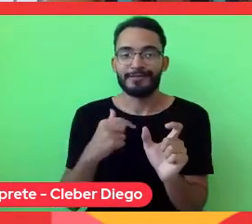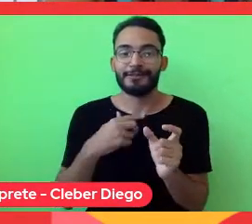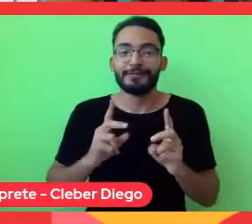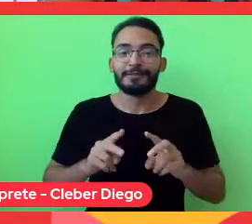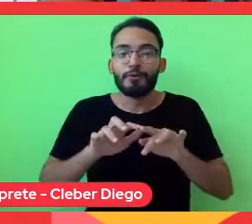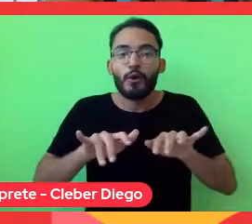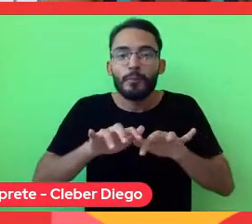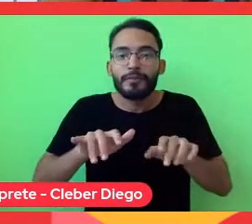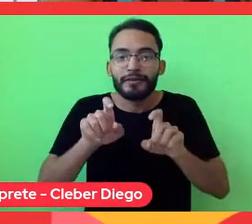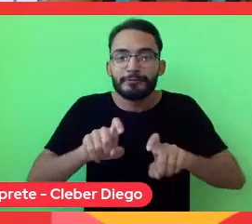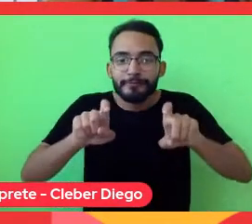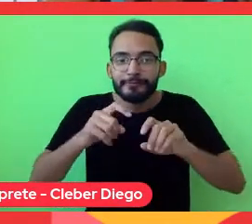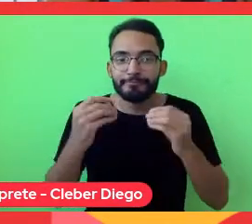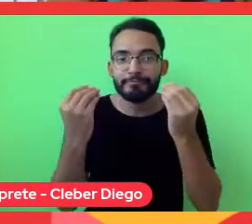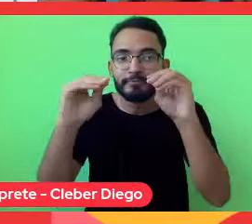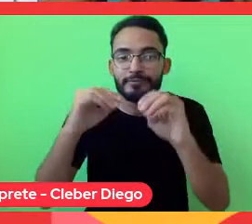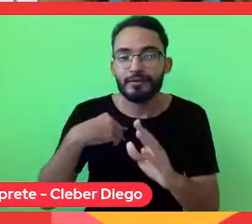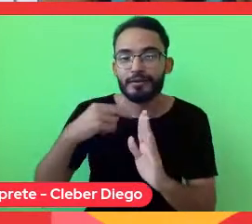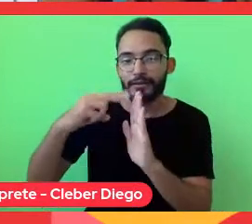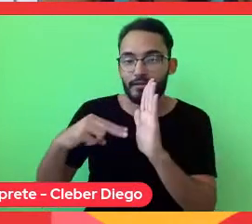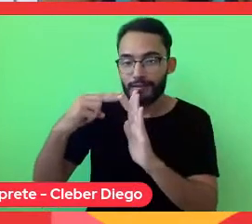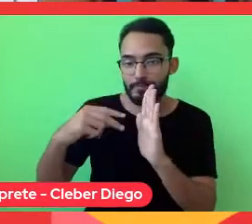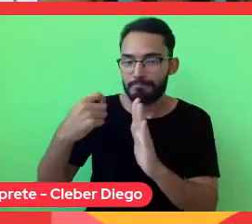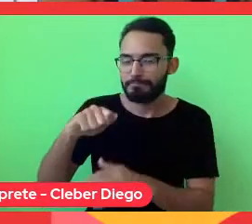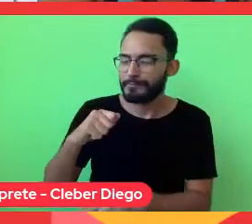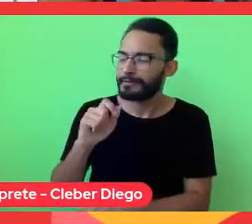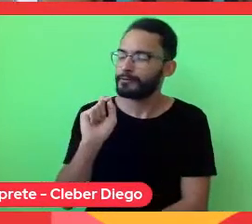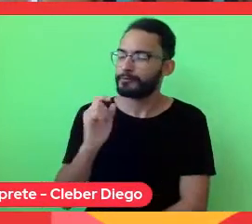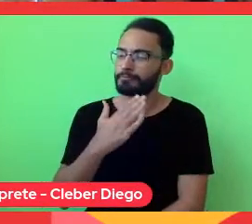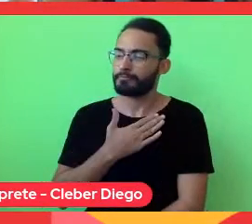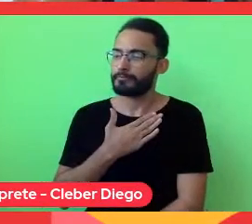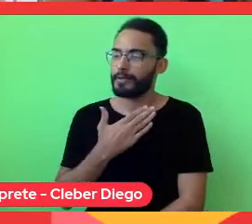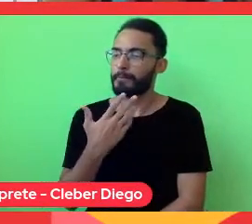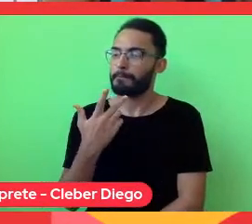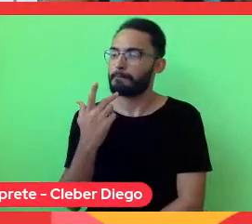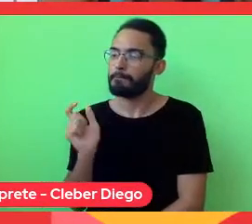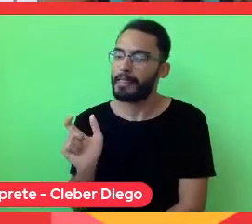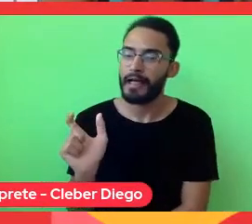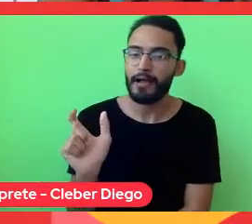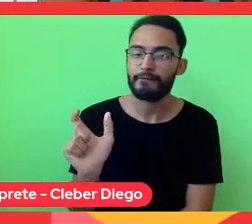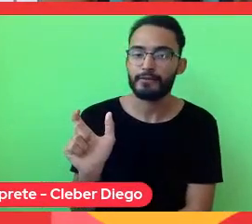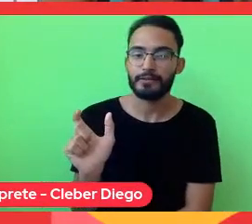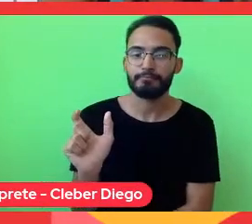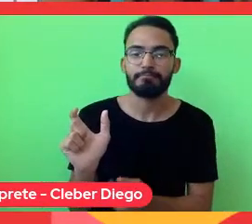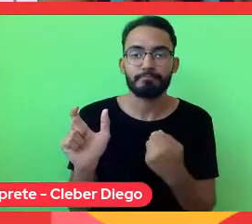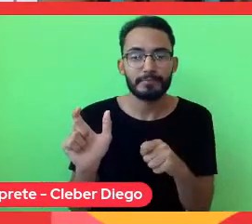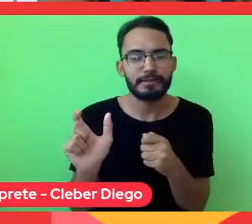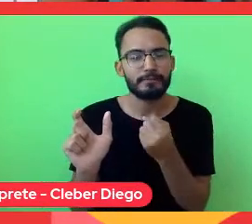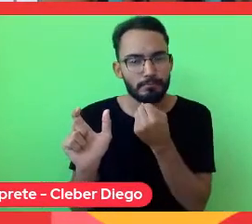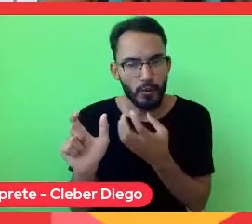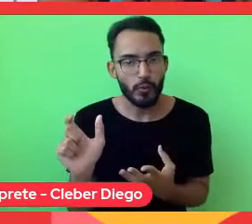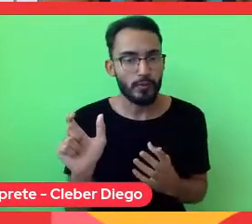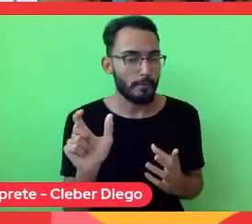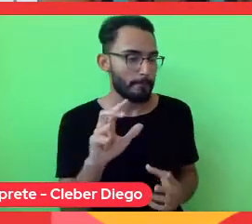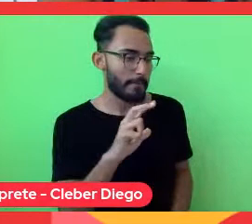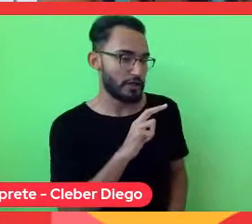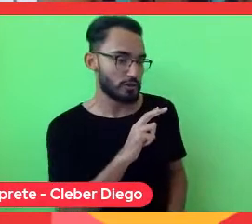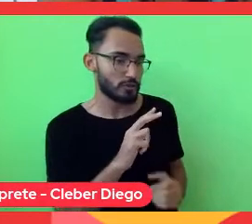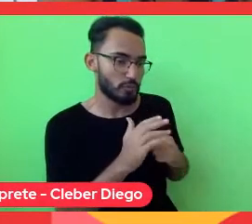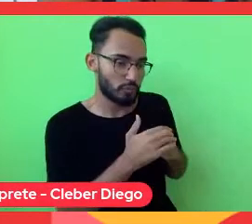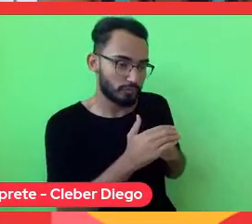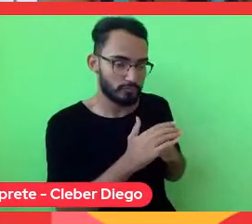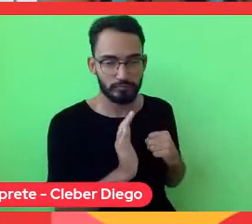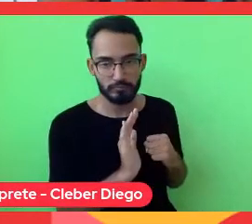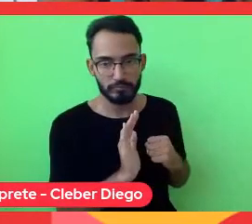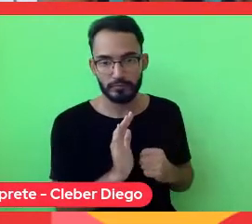dia eu leio elas, que é: seja impecável com a sua palavra, não leve nada para o lado pessoal, não tire